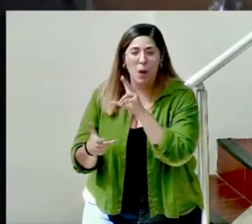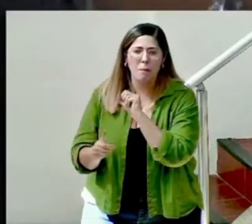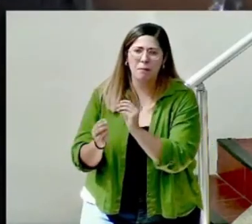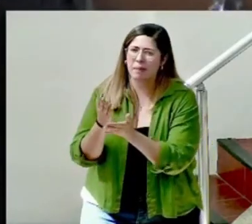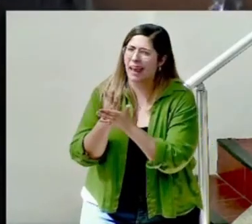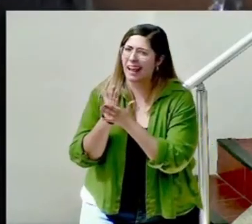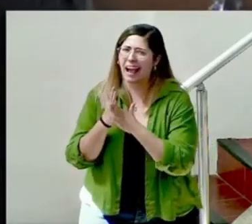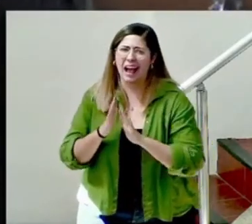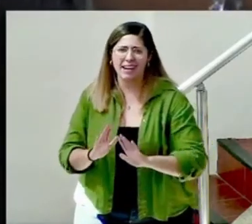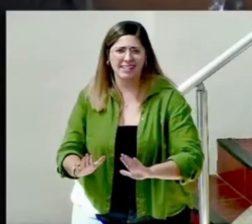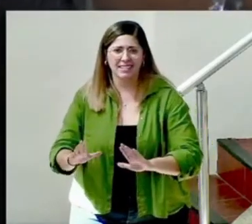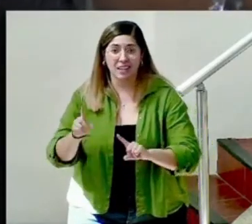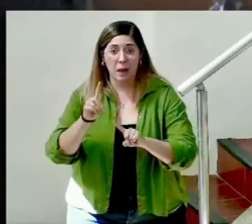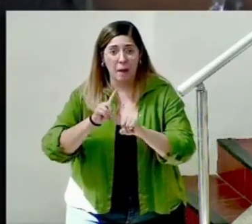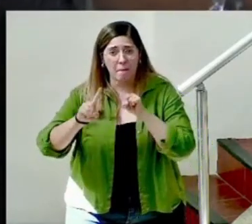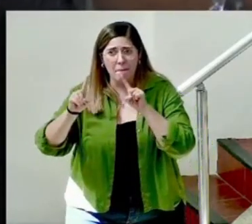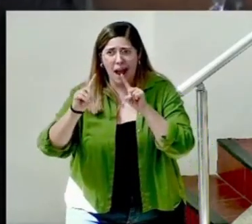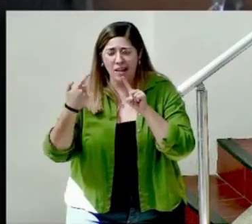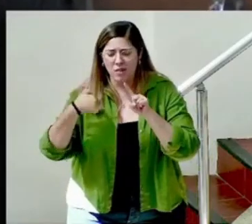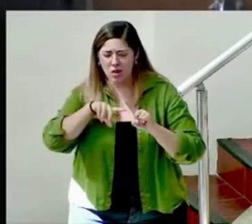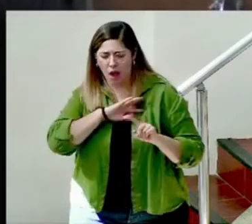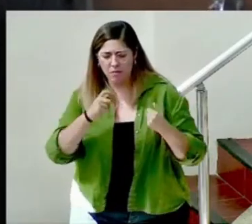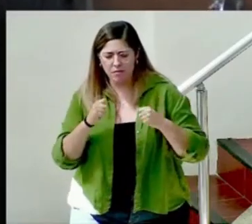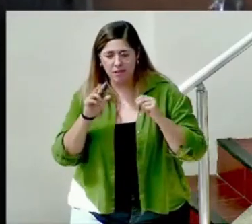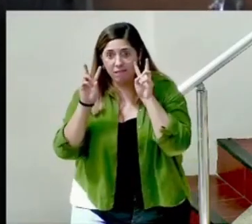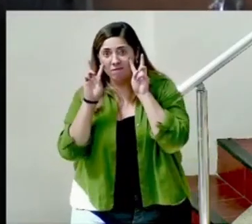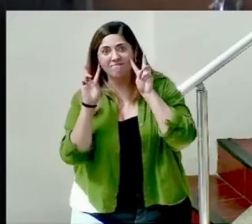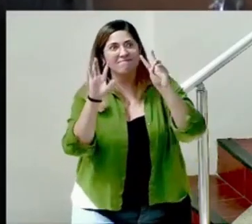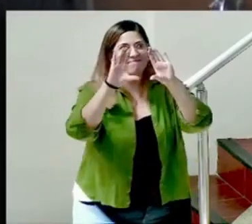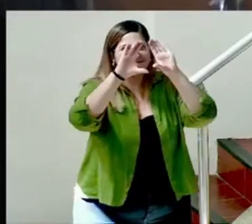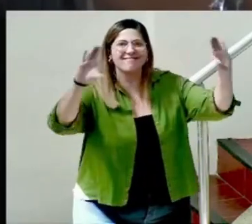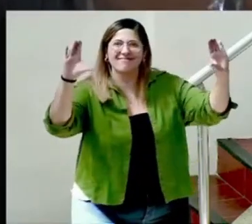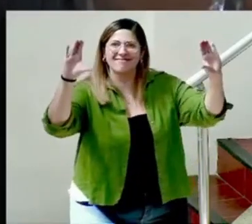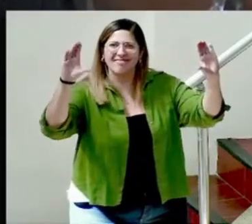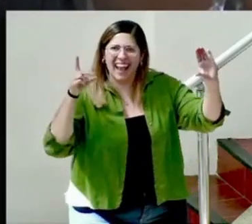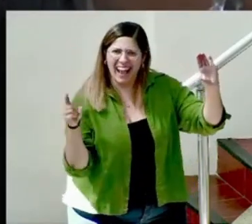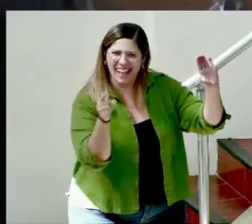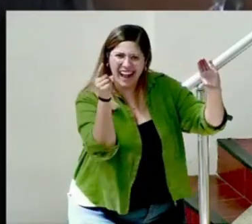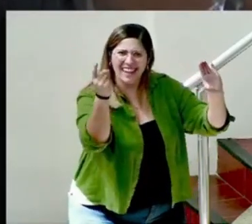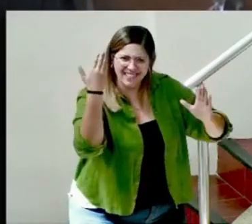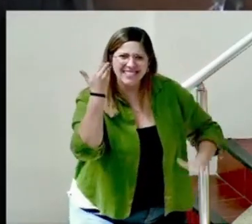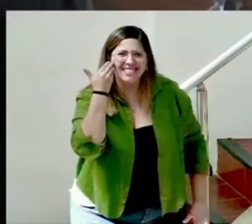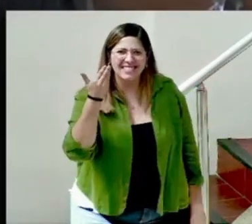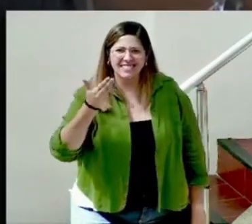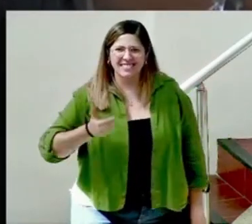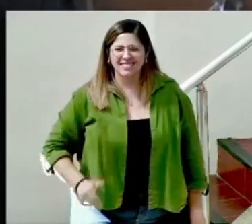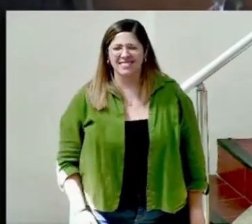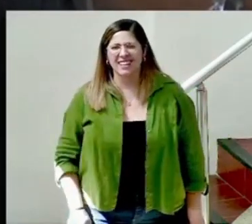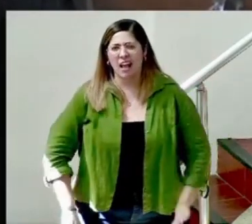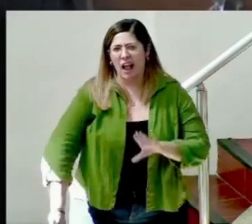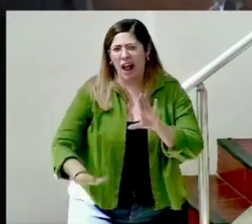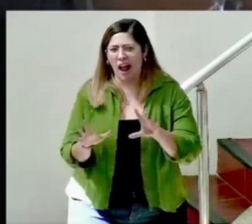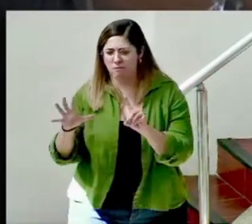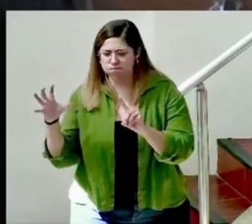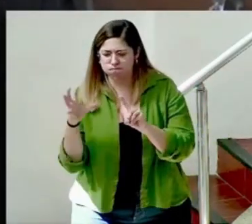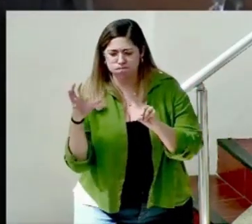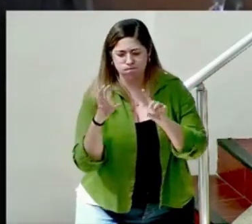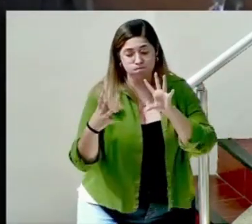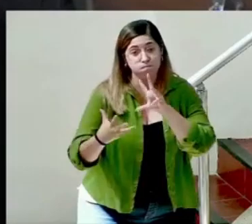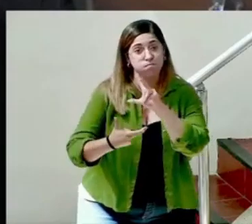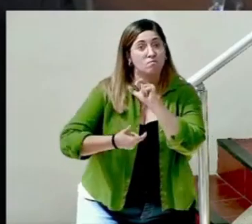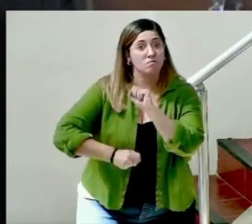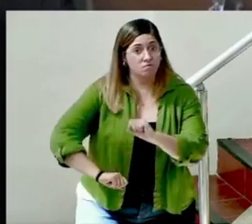temporárias, mas nas coisas eternas. Não se deixem distrair pelos enganos deste